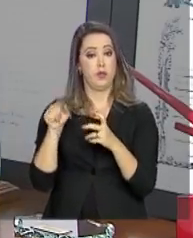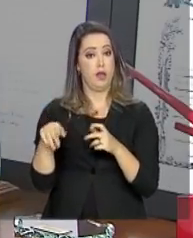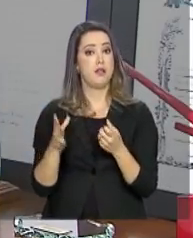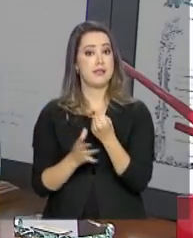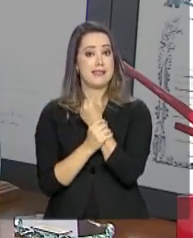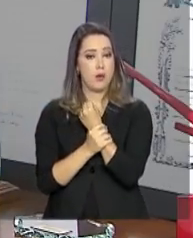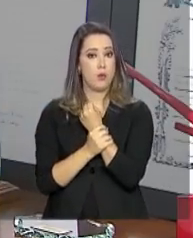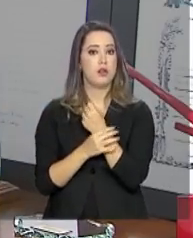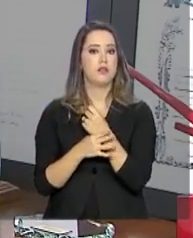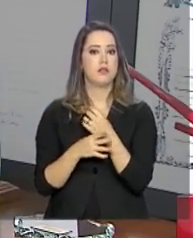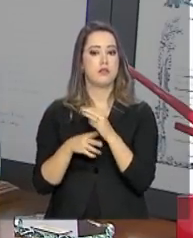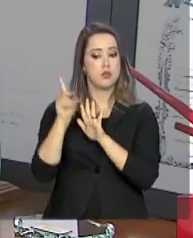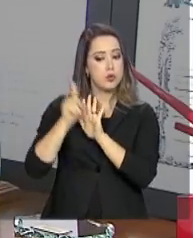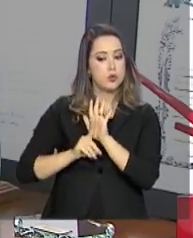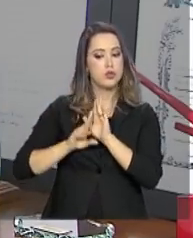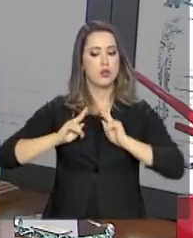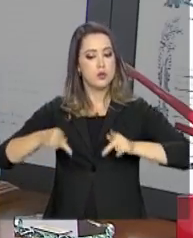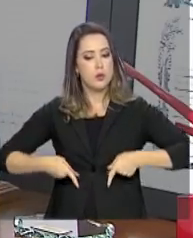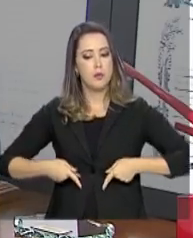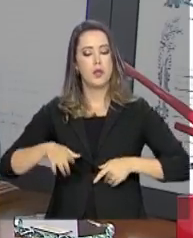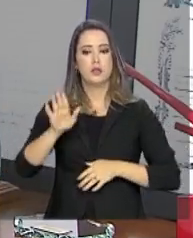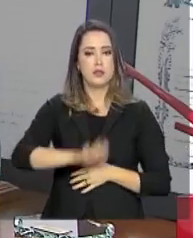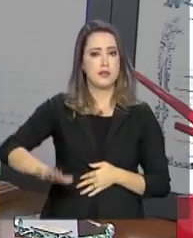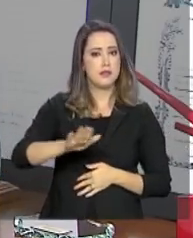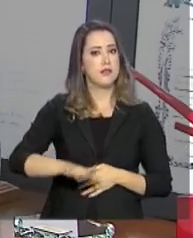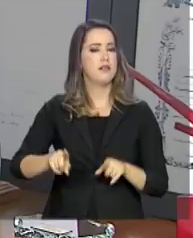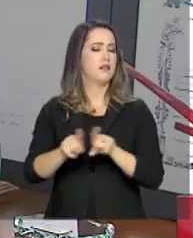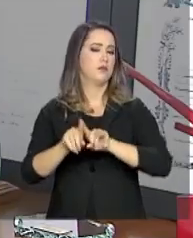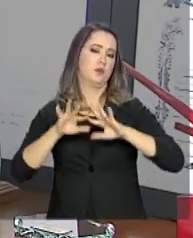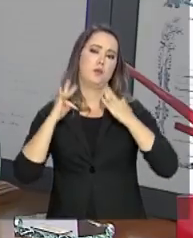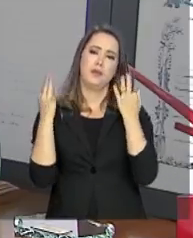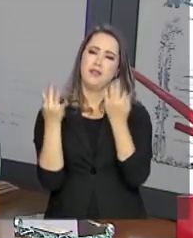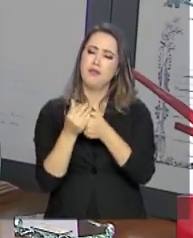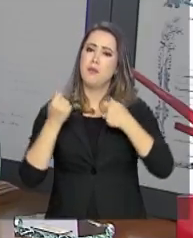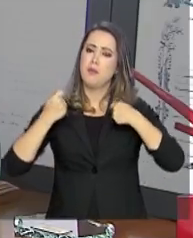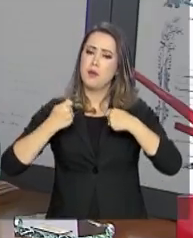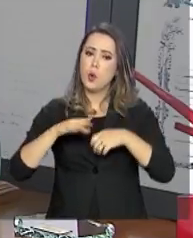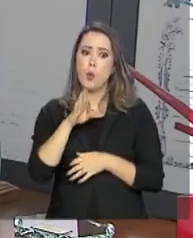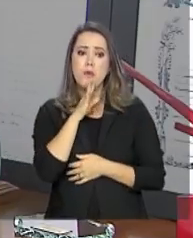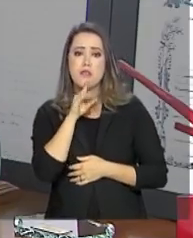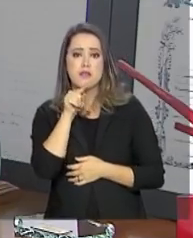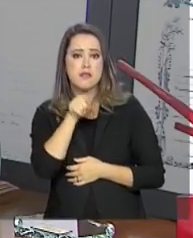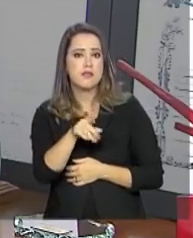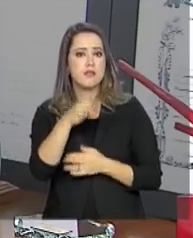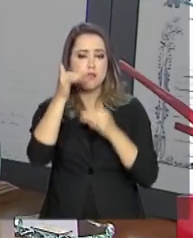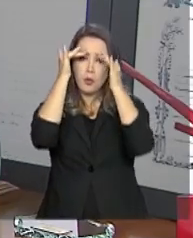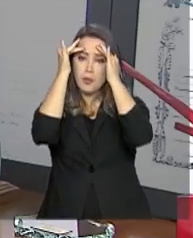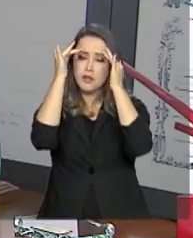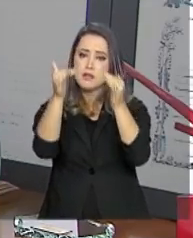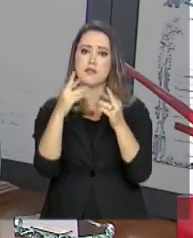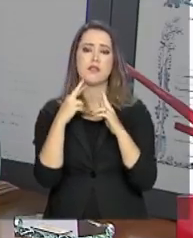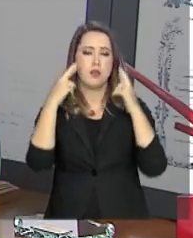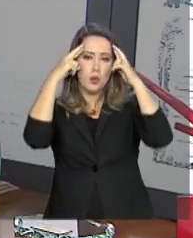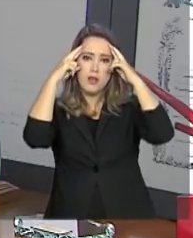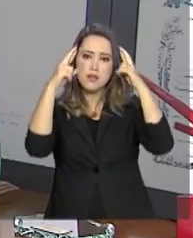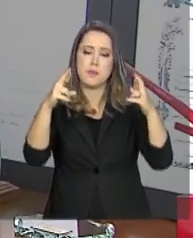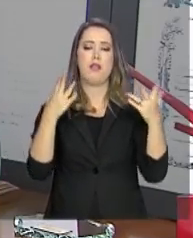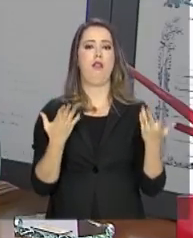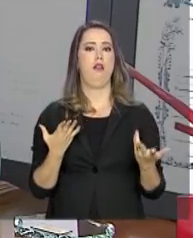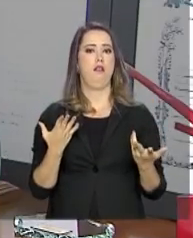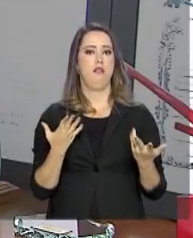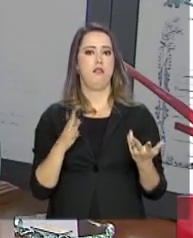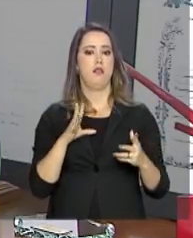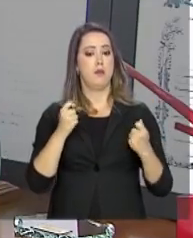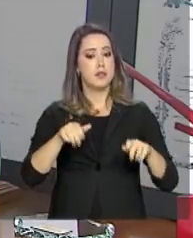humanos dessas crianças dessas famílias é é sejam reconhecidos né a gente tem que respeitar